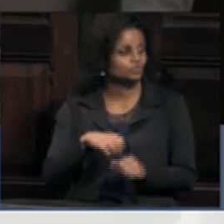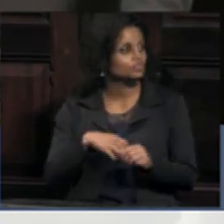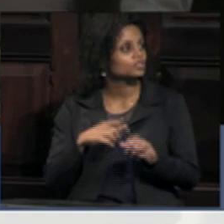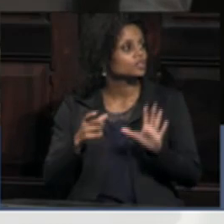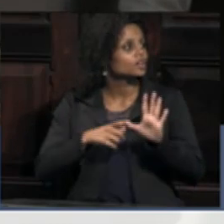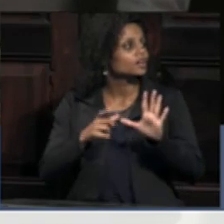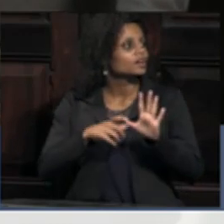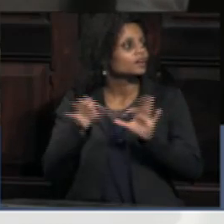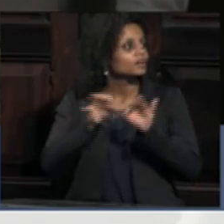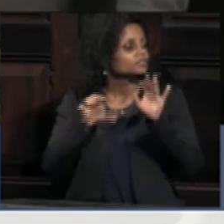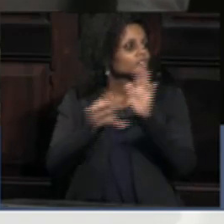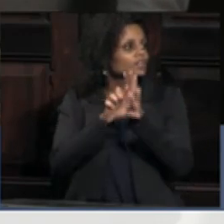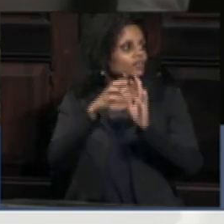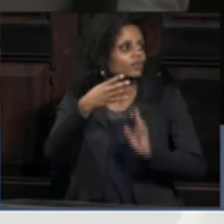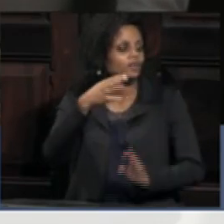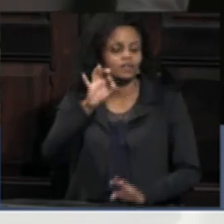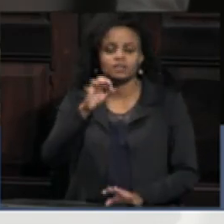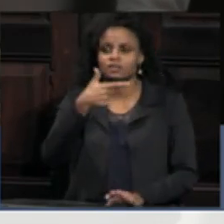projeto de lei